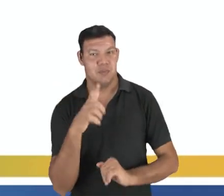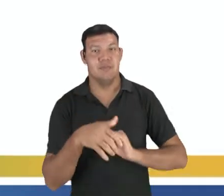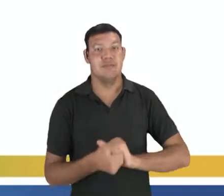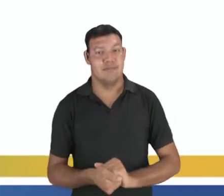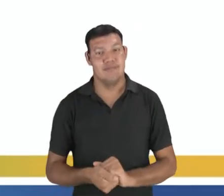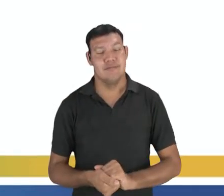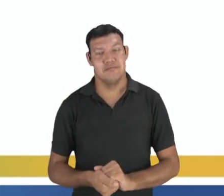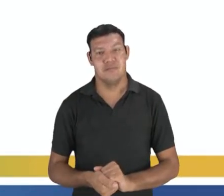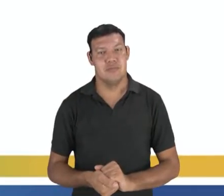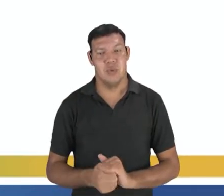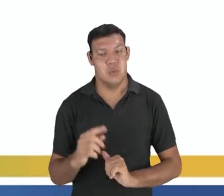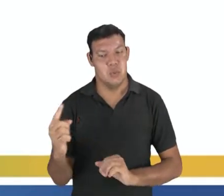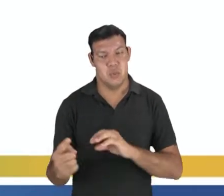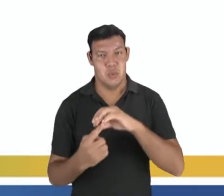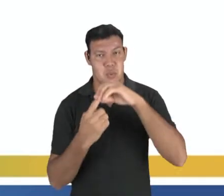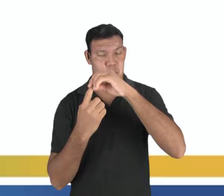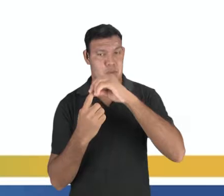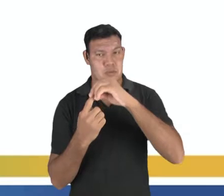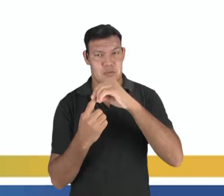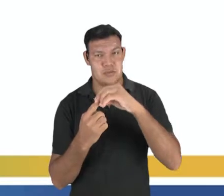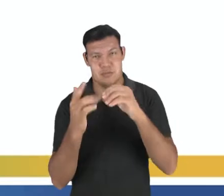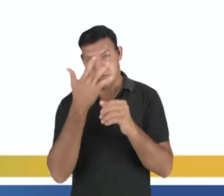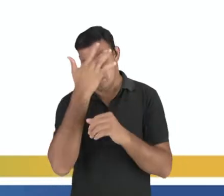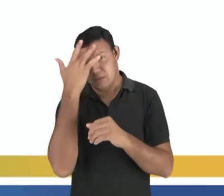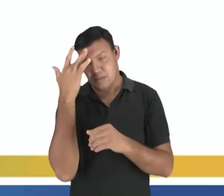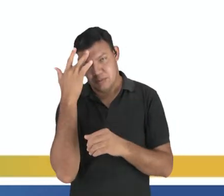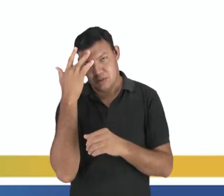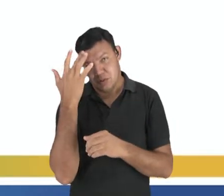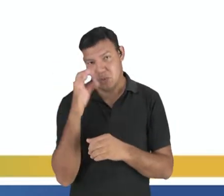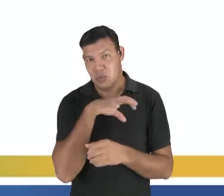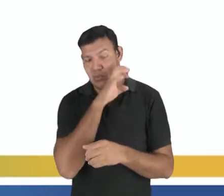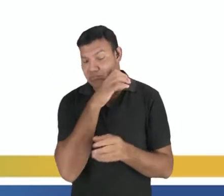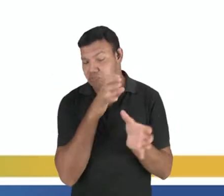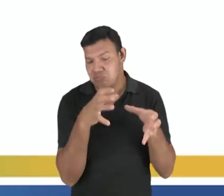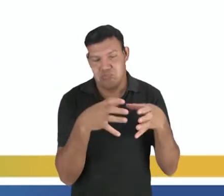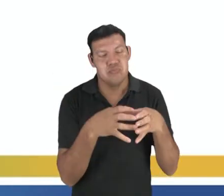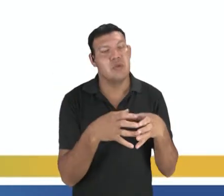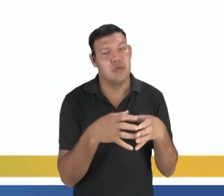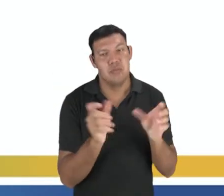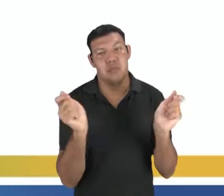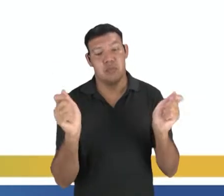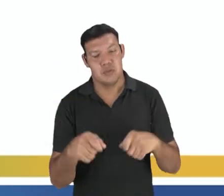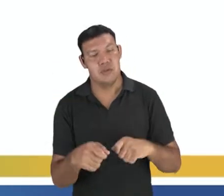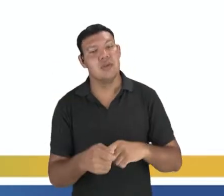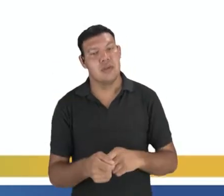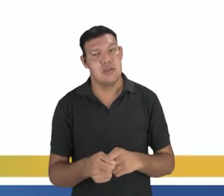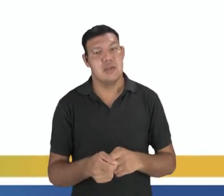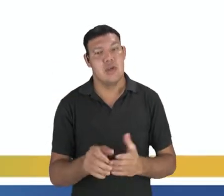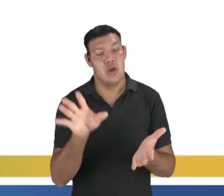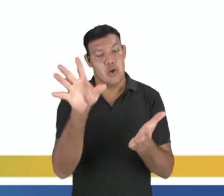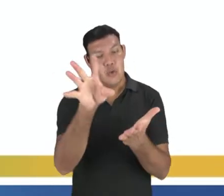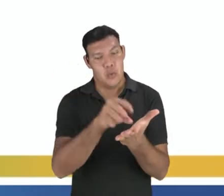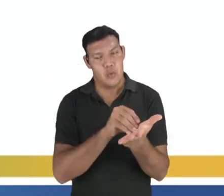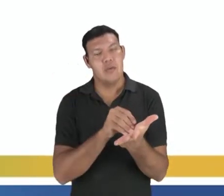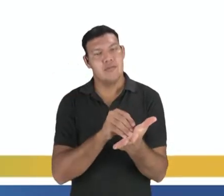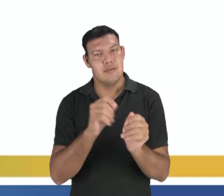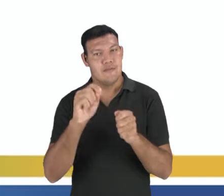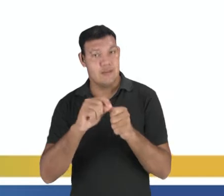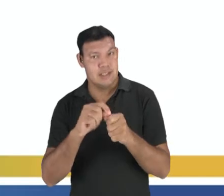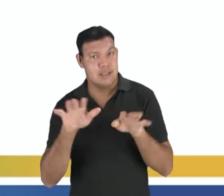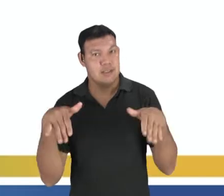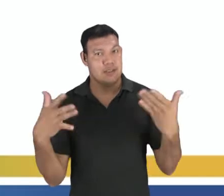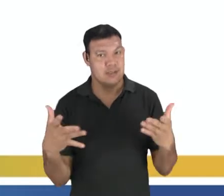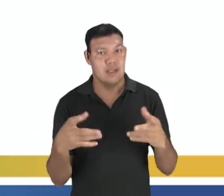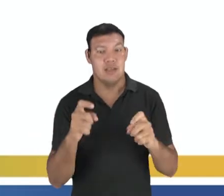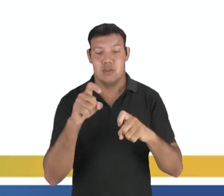e um ser somente ele é capaz aí de fazer cópias de si mesmo. Já quando a gente fala da reprodução sexuada,